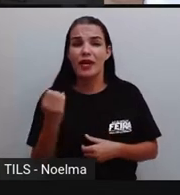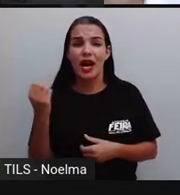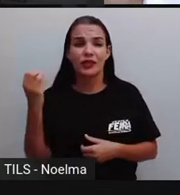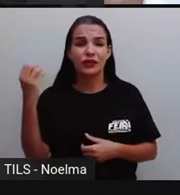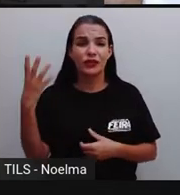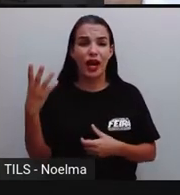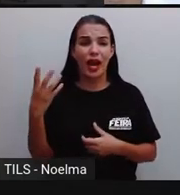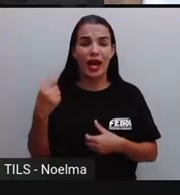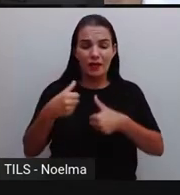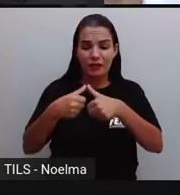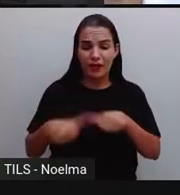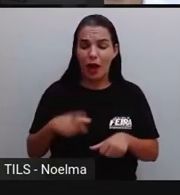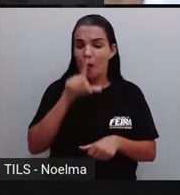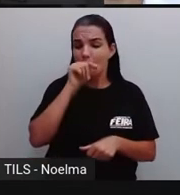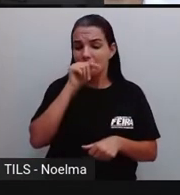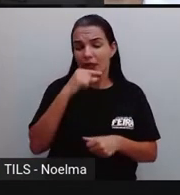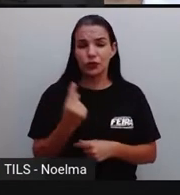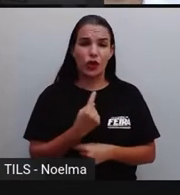pássaros sozinhos, né?